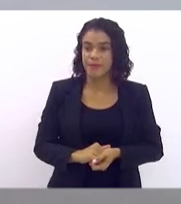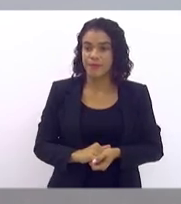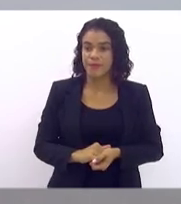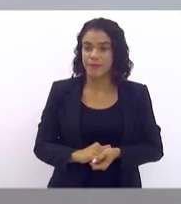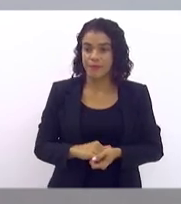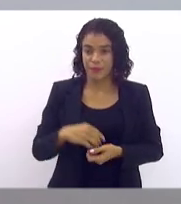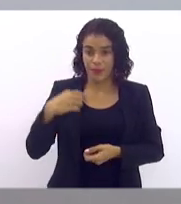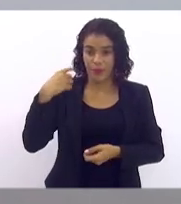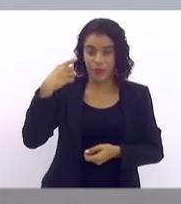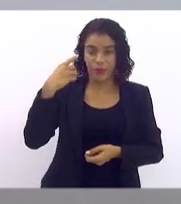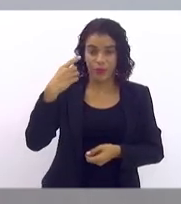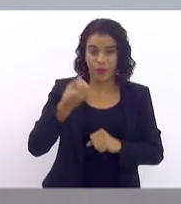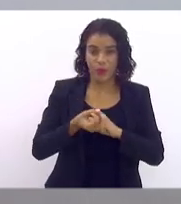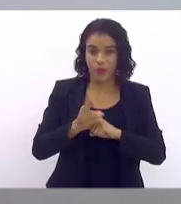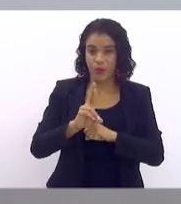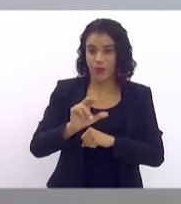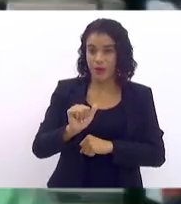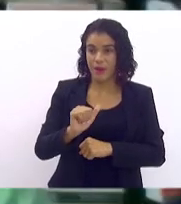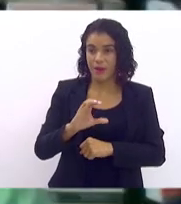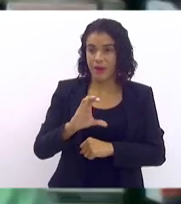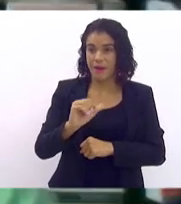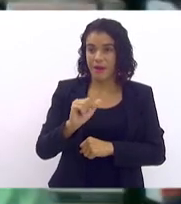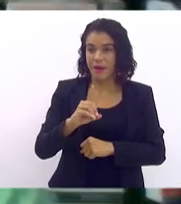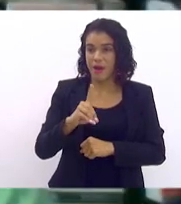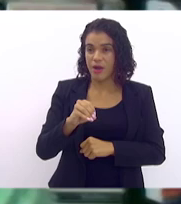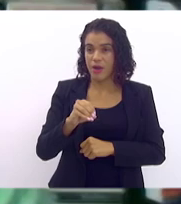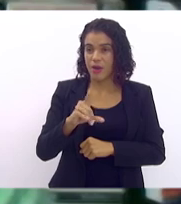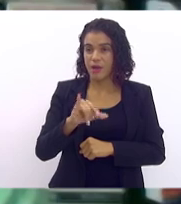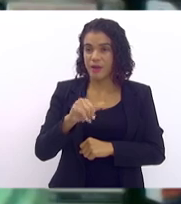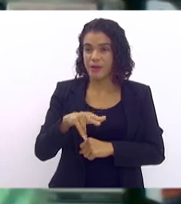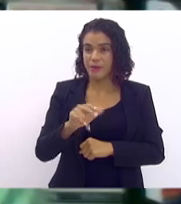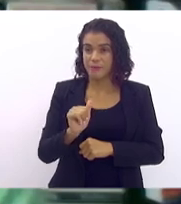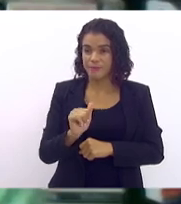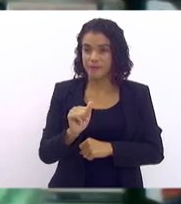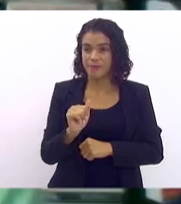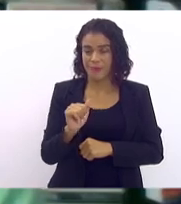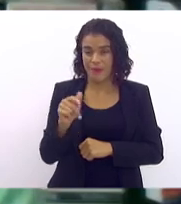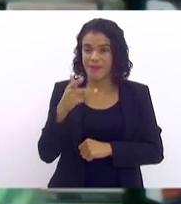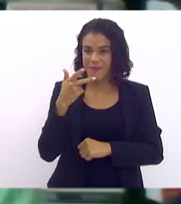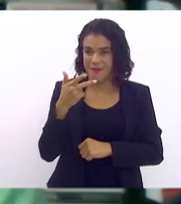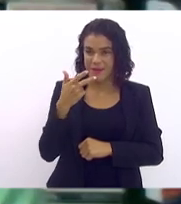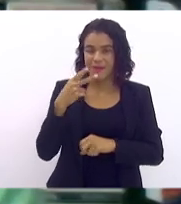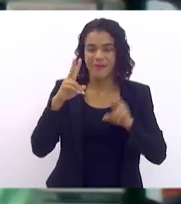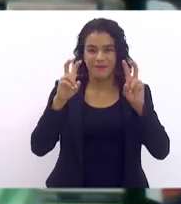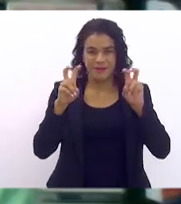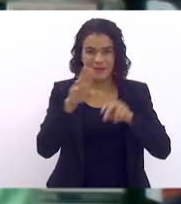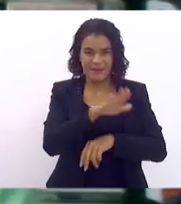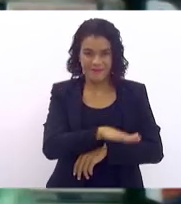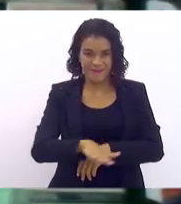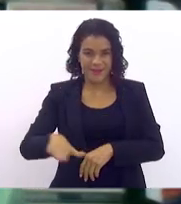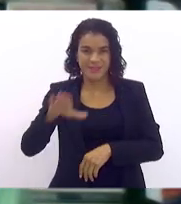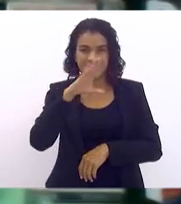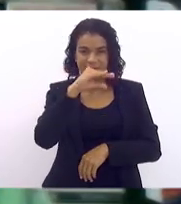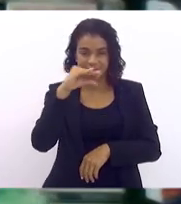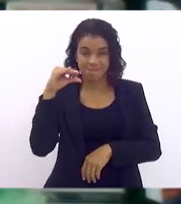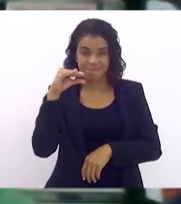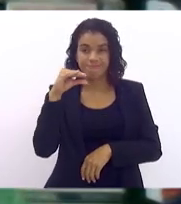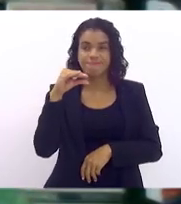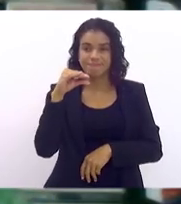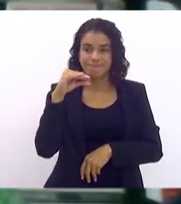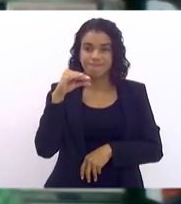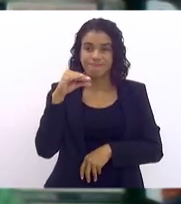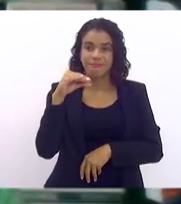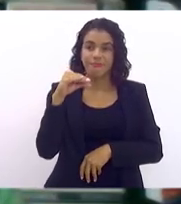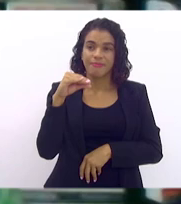quer contribuir? Queria adicionar uma coisa a falar da Helena, que a ela está falando da infância e adolescência, e é